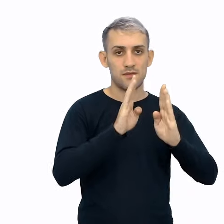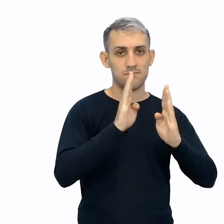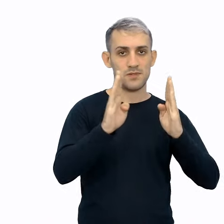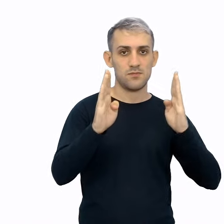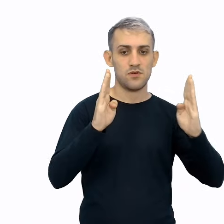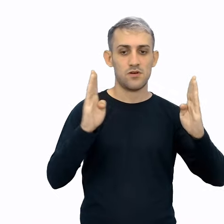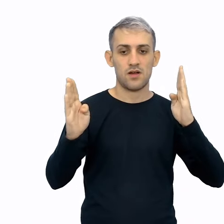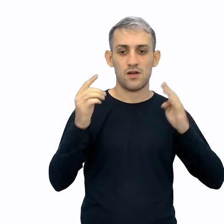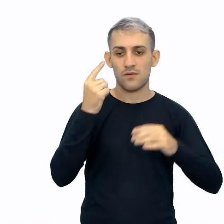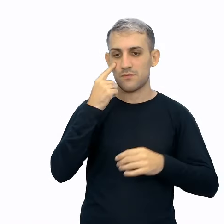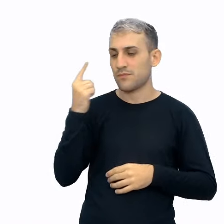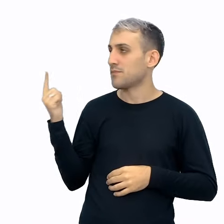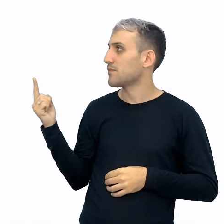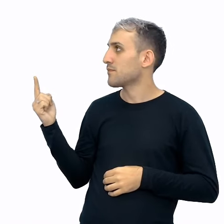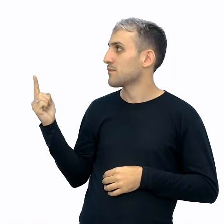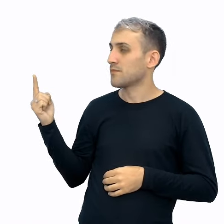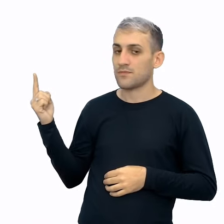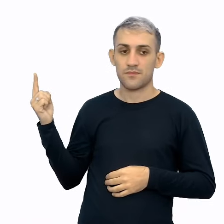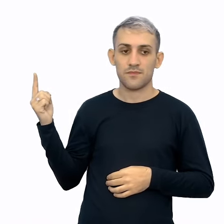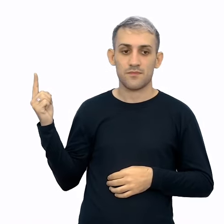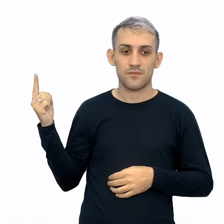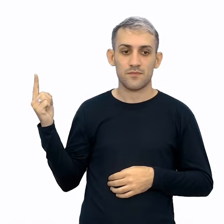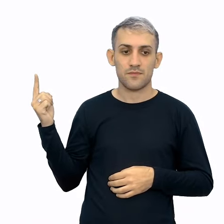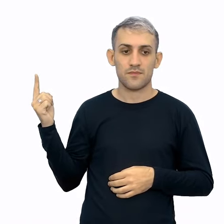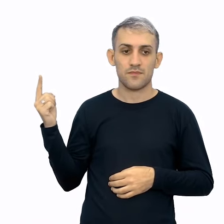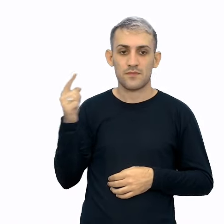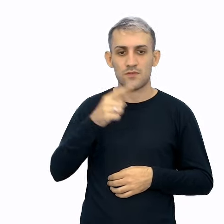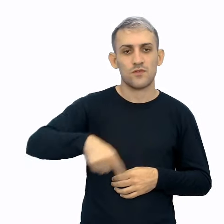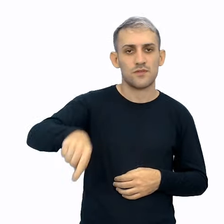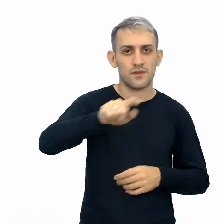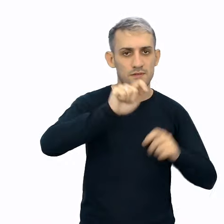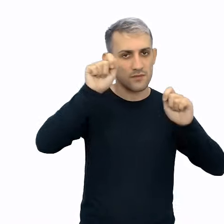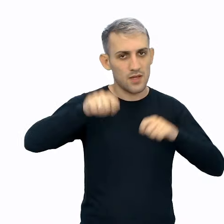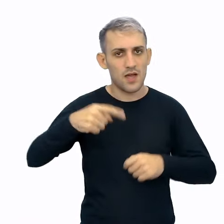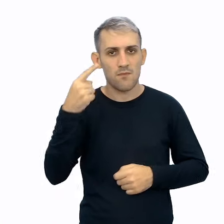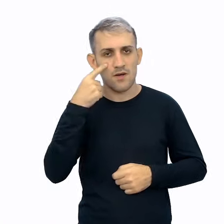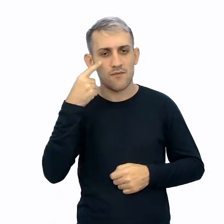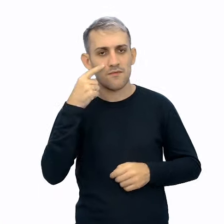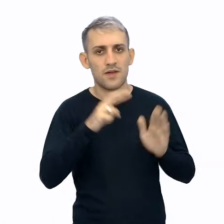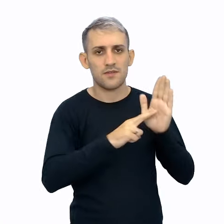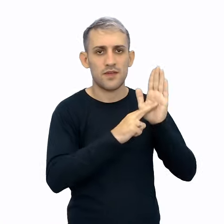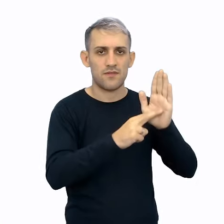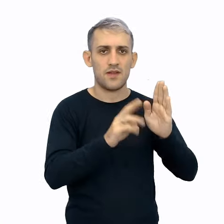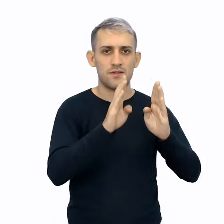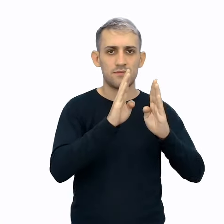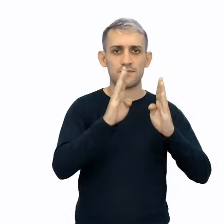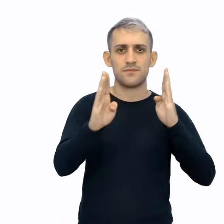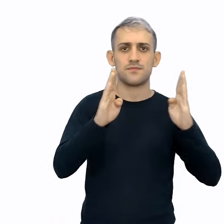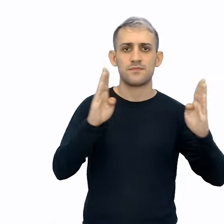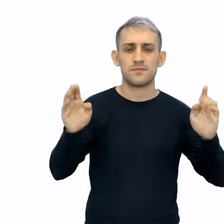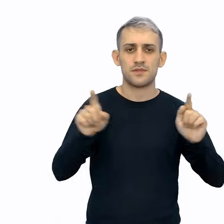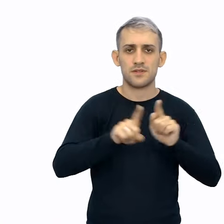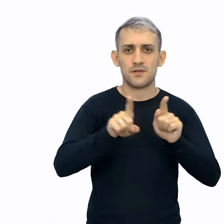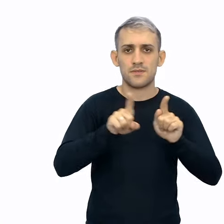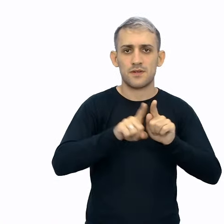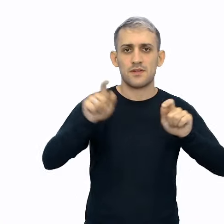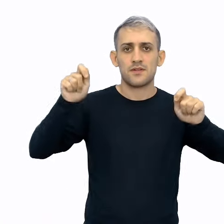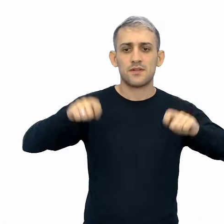os três próximos slides depois vocês podem checar aí as nossas referências podemos então